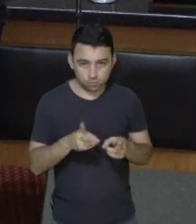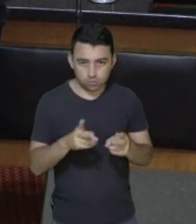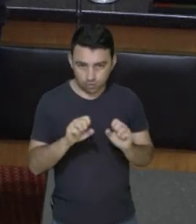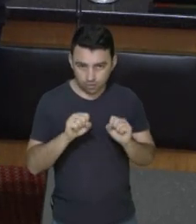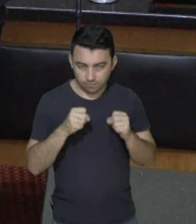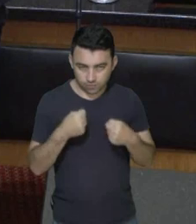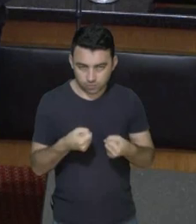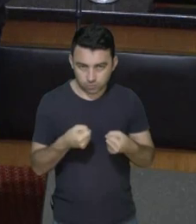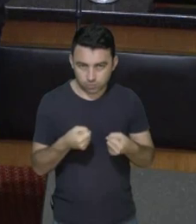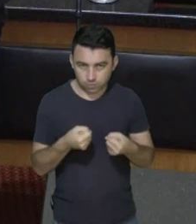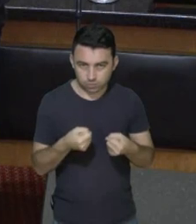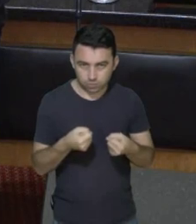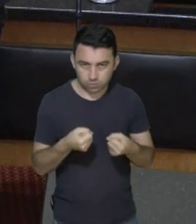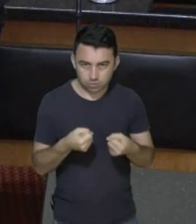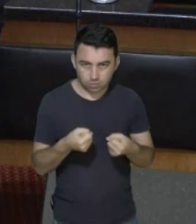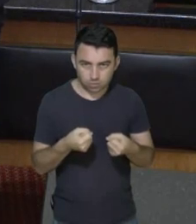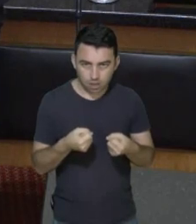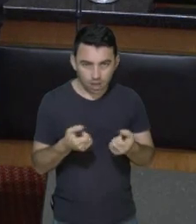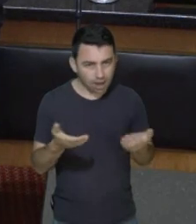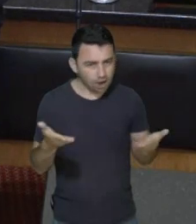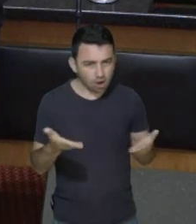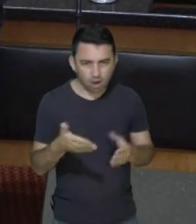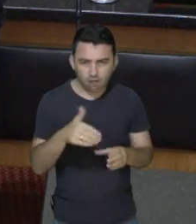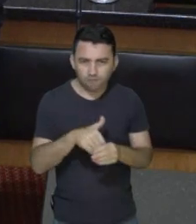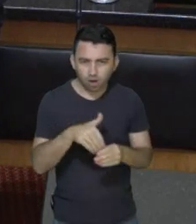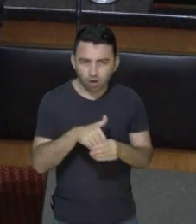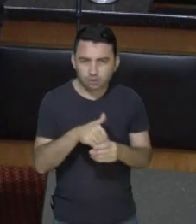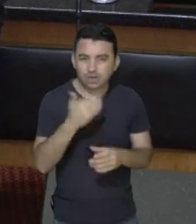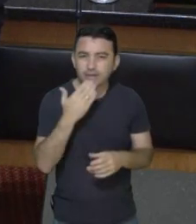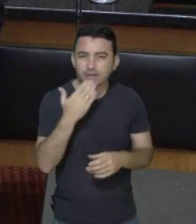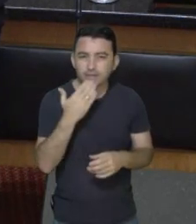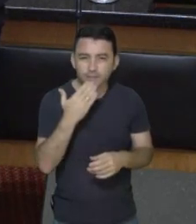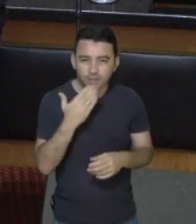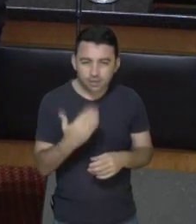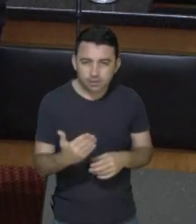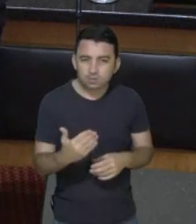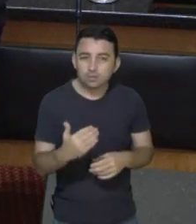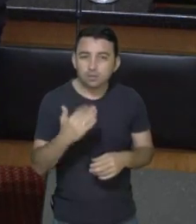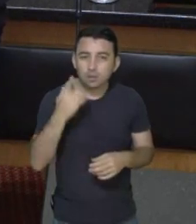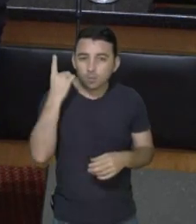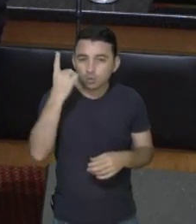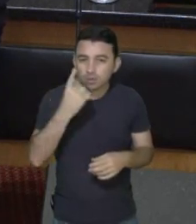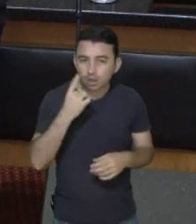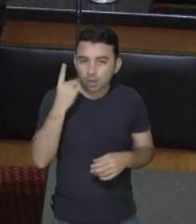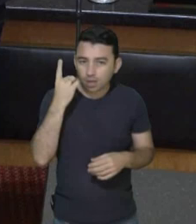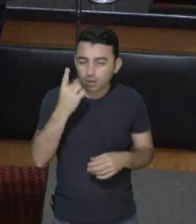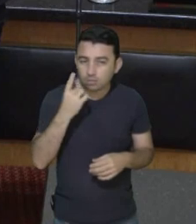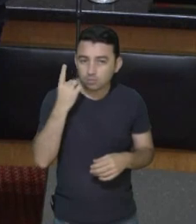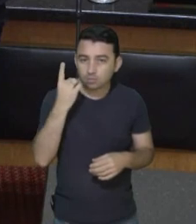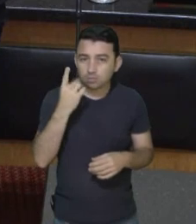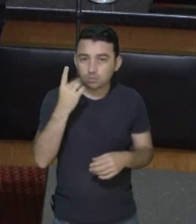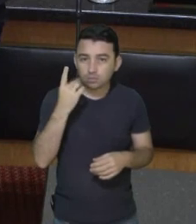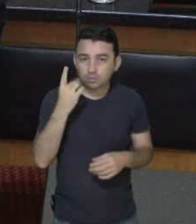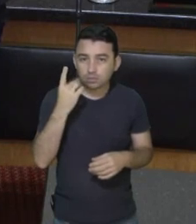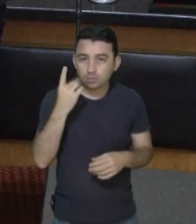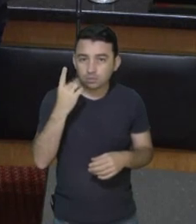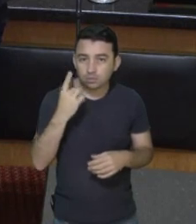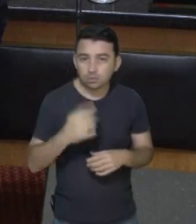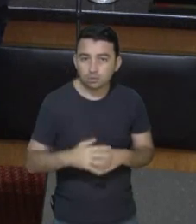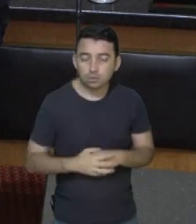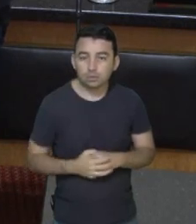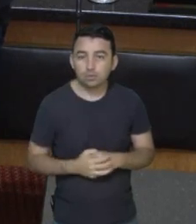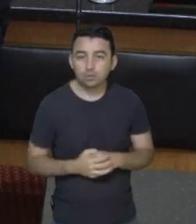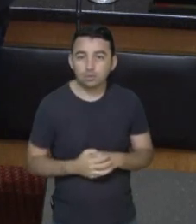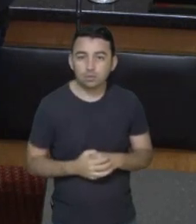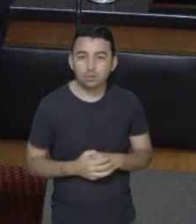que... E agora nós estamos votando um requerimento de um deputado... O artigo separado. O artigo separado. A